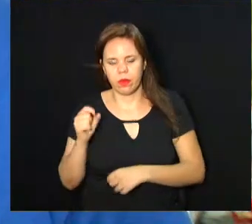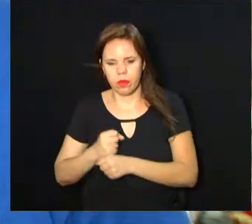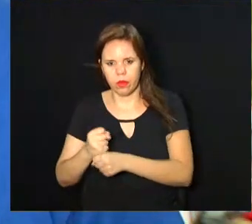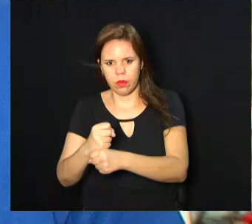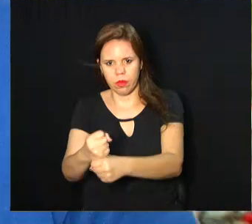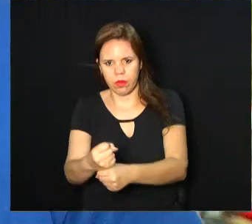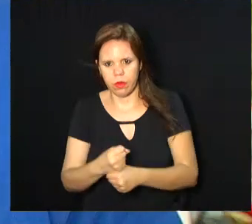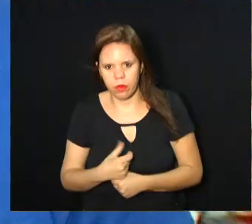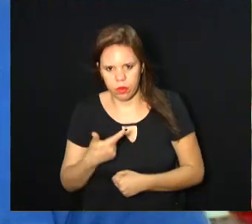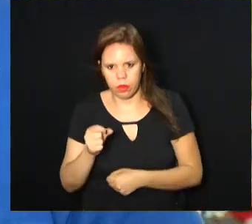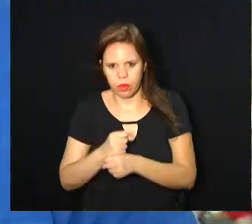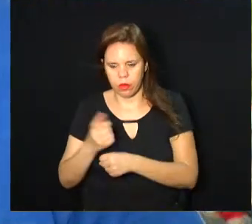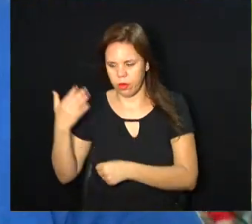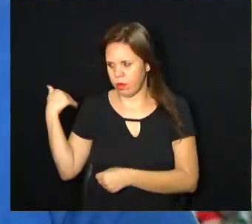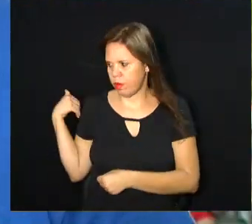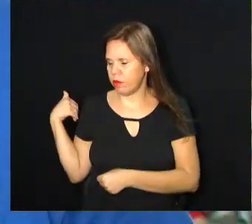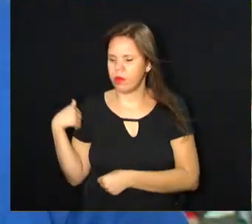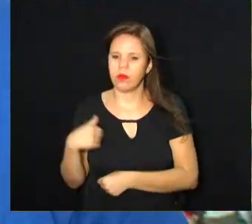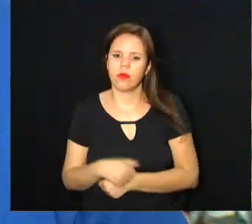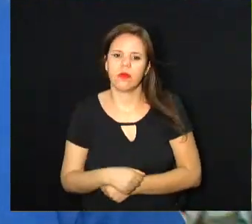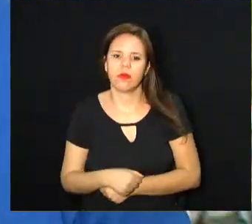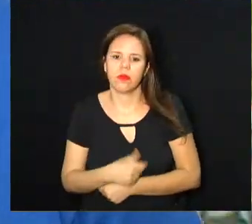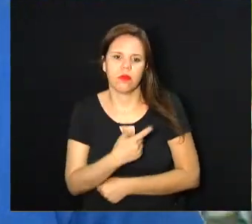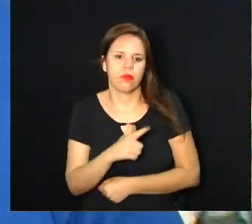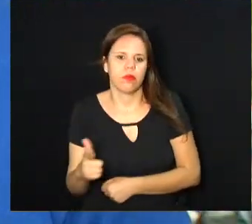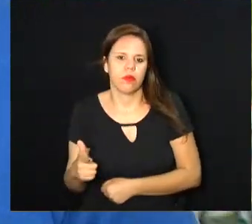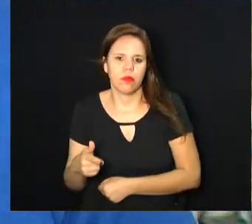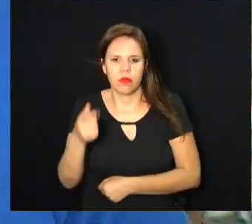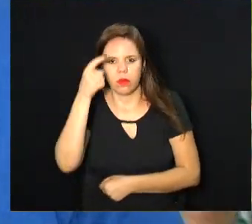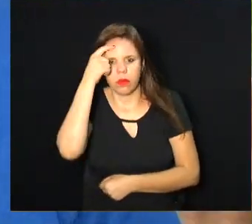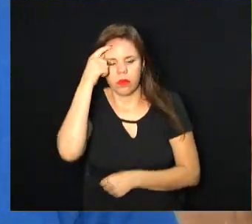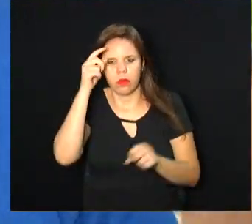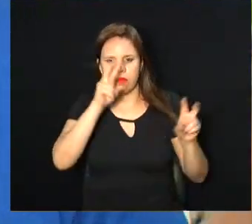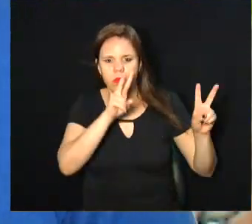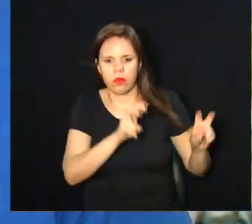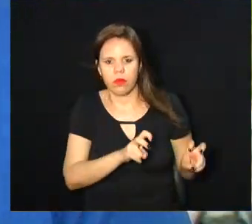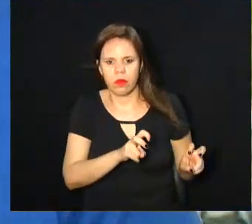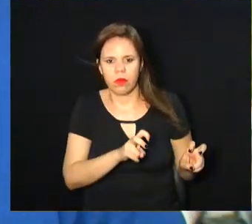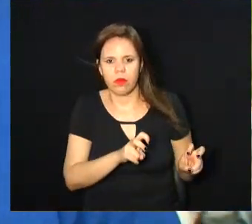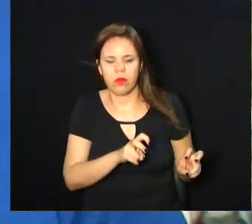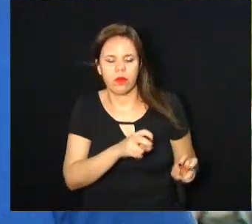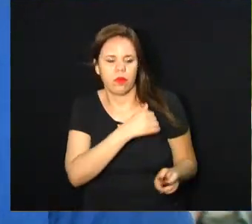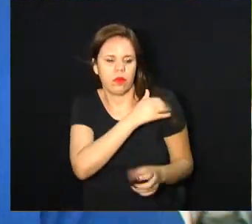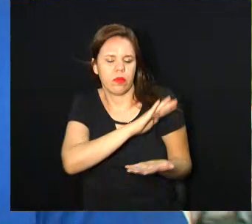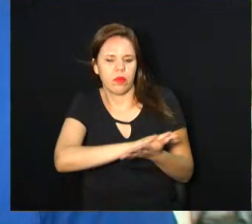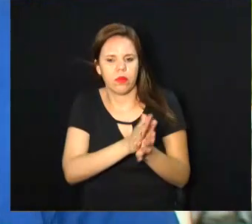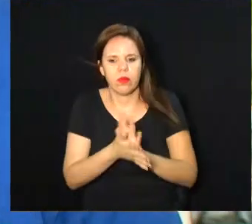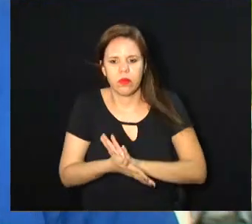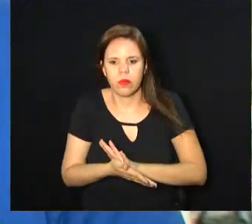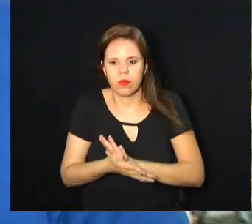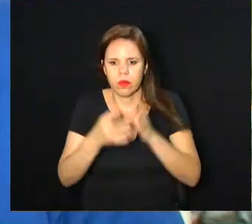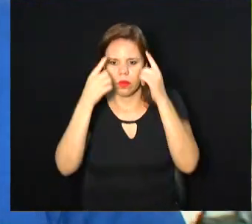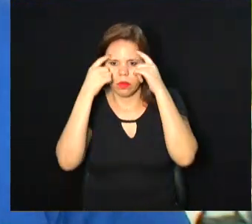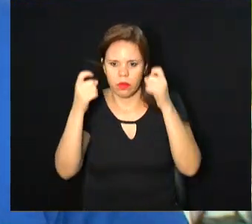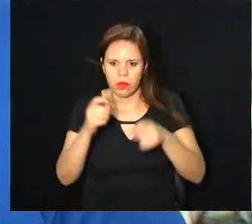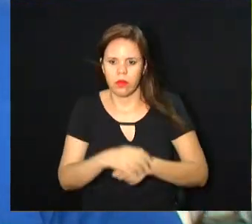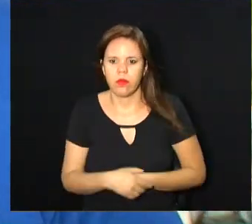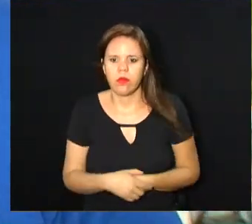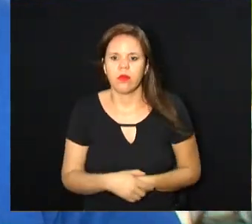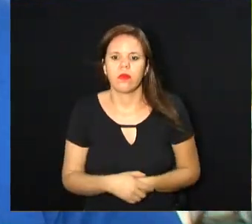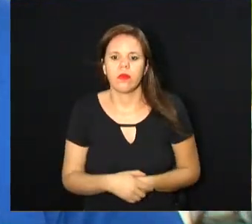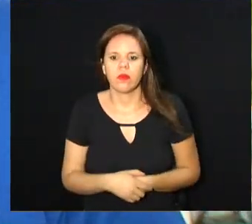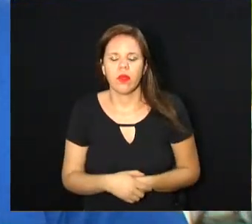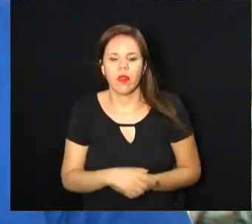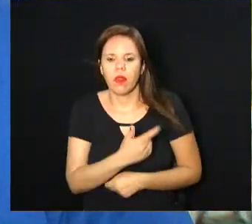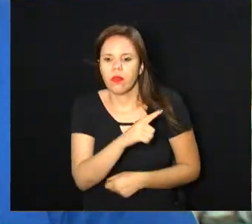Por exemplo, há 10 anos atrás, você não tinha tanta consciência sobre a discriminação, a violência que é a discriminação. Você